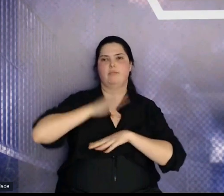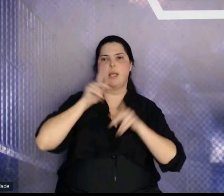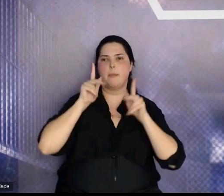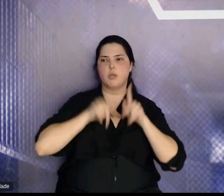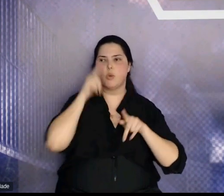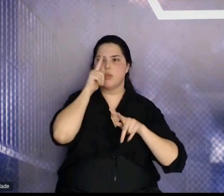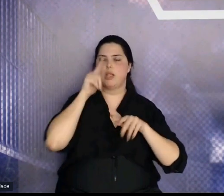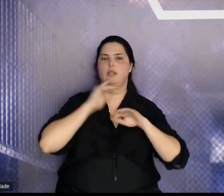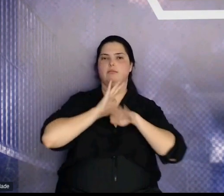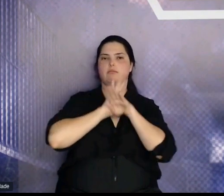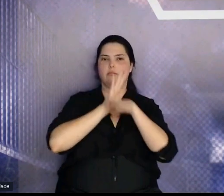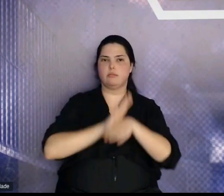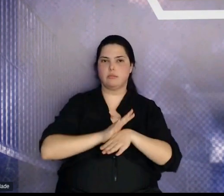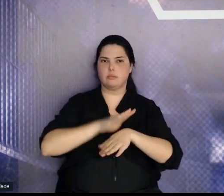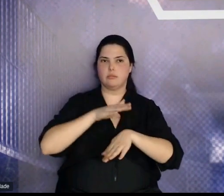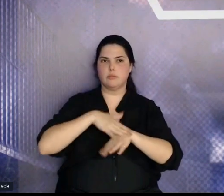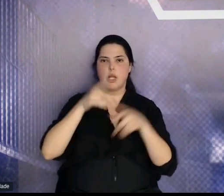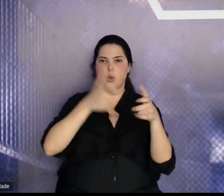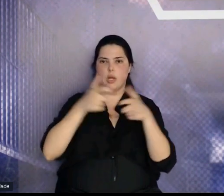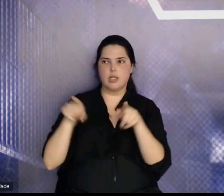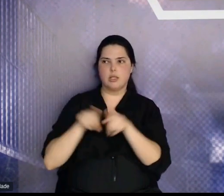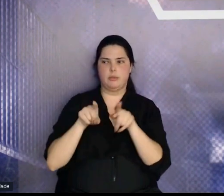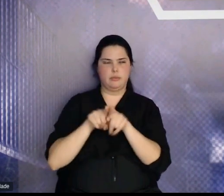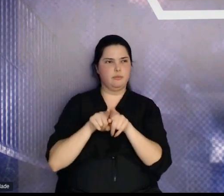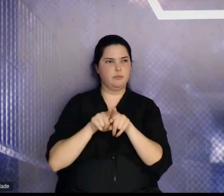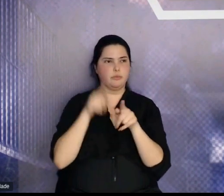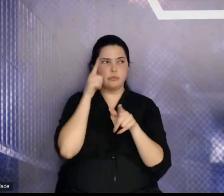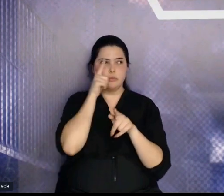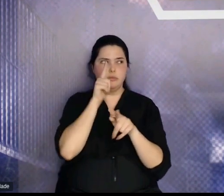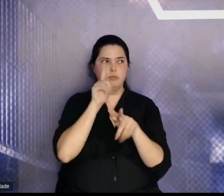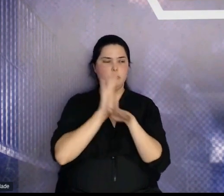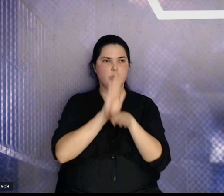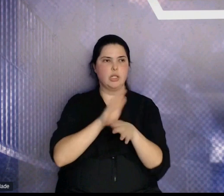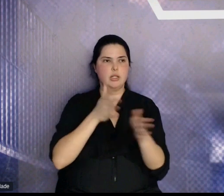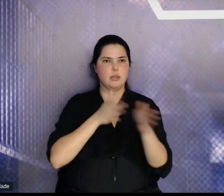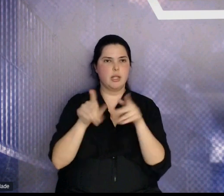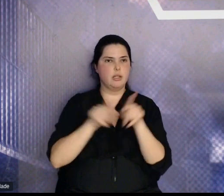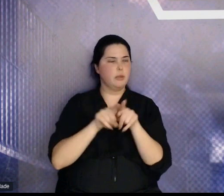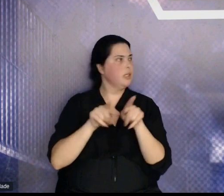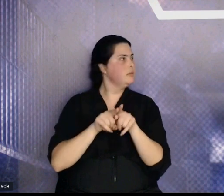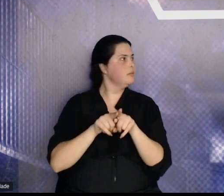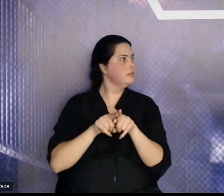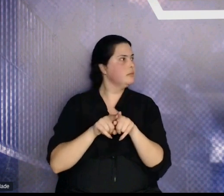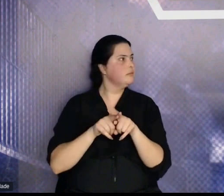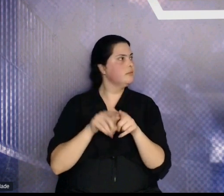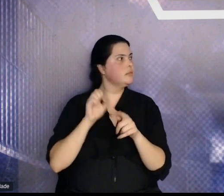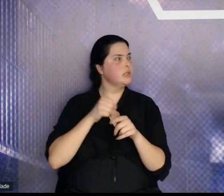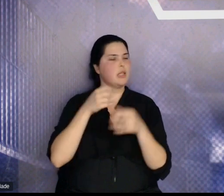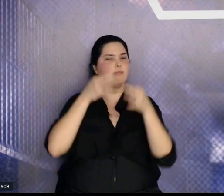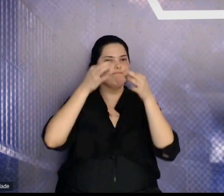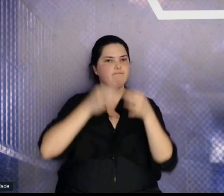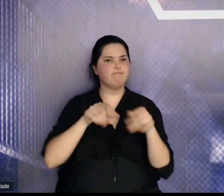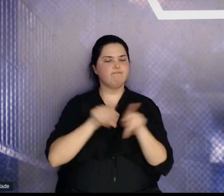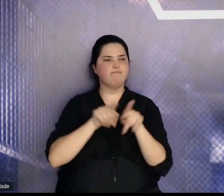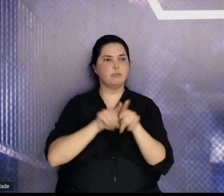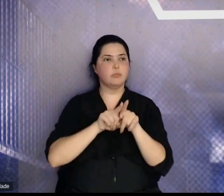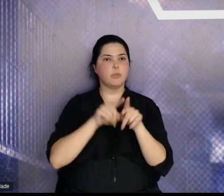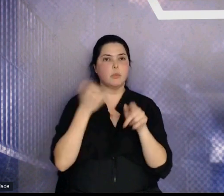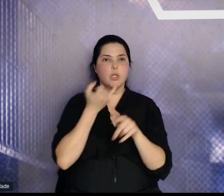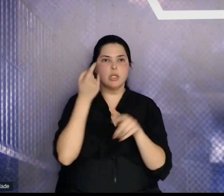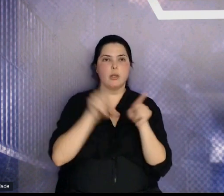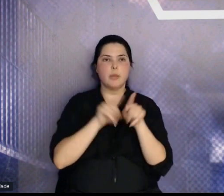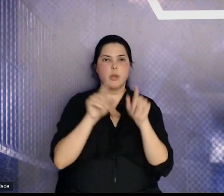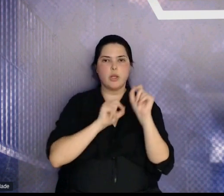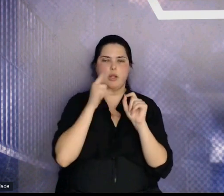gente vai atingir, mais lugares a gente vai conseguir levar a acessibilidade. Sim, com certeza. E um ponto importante também